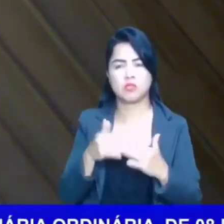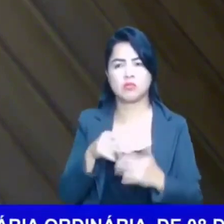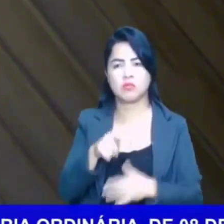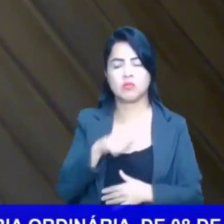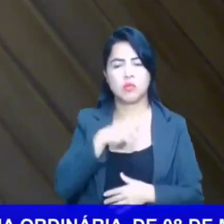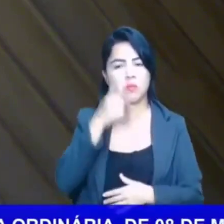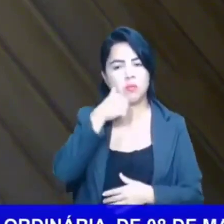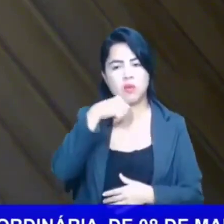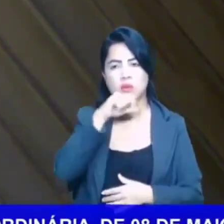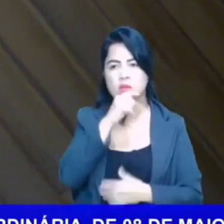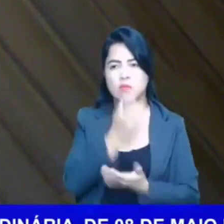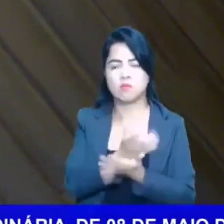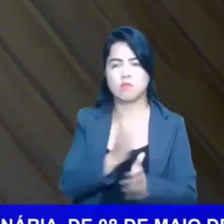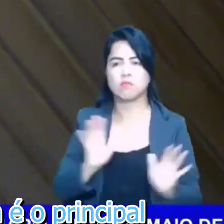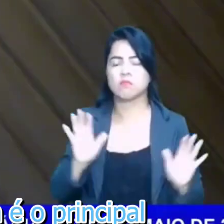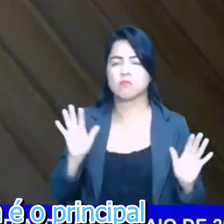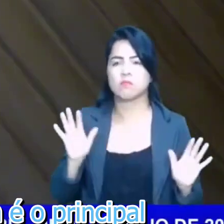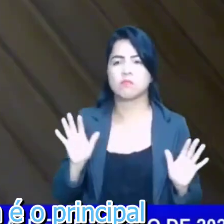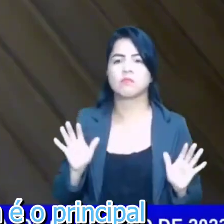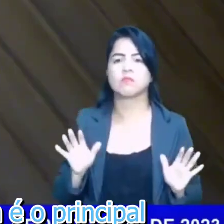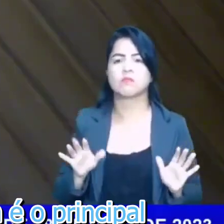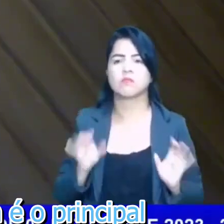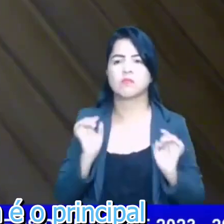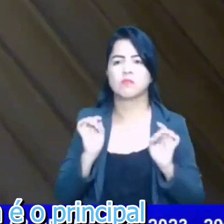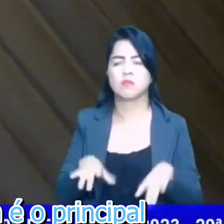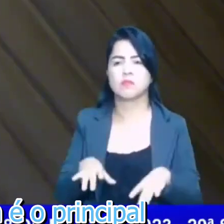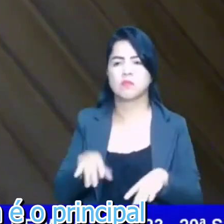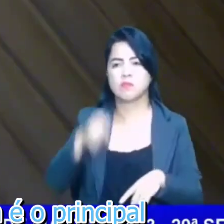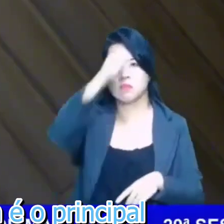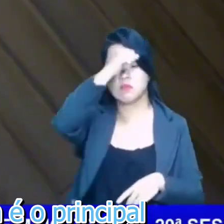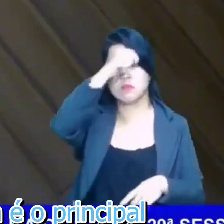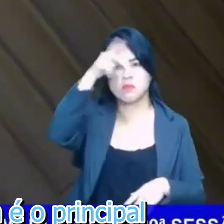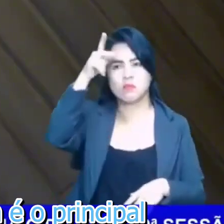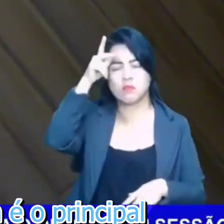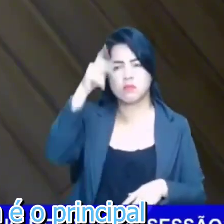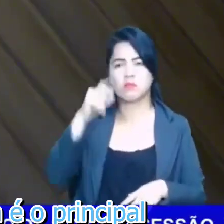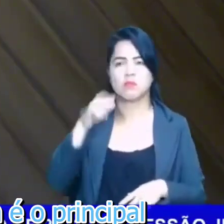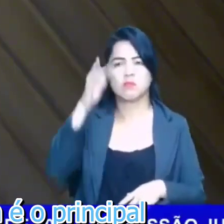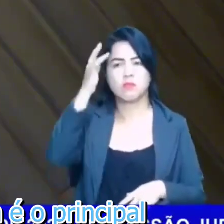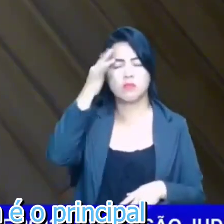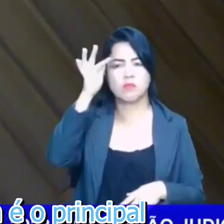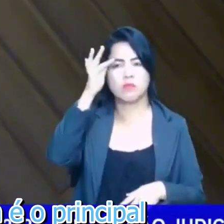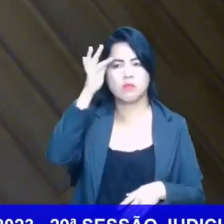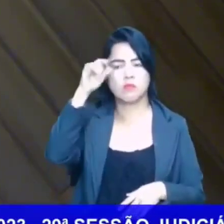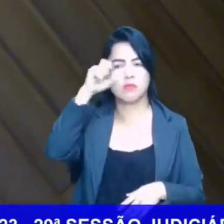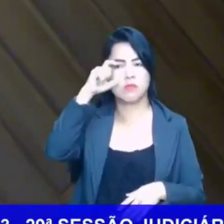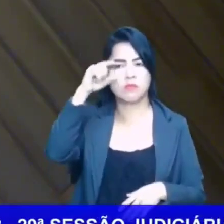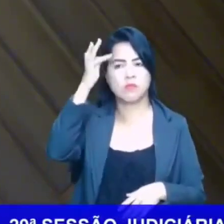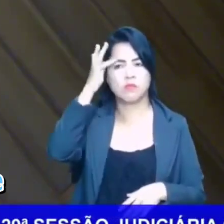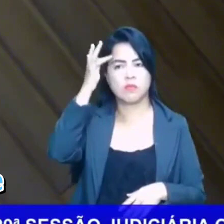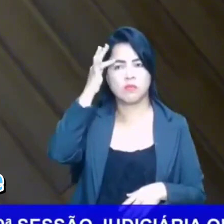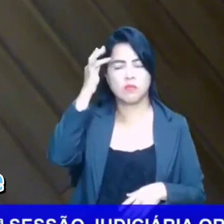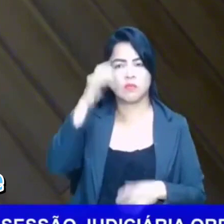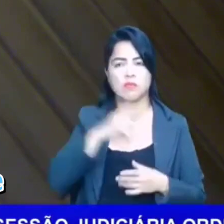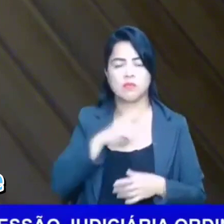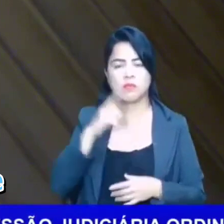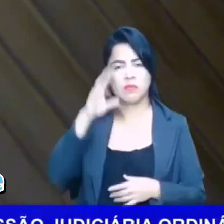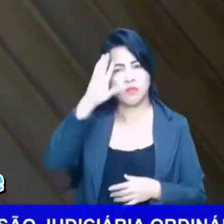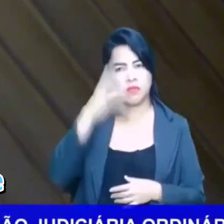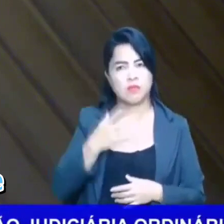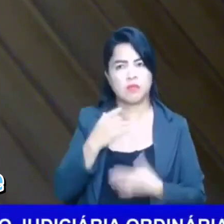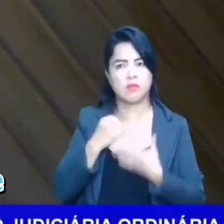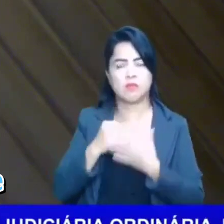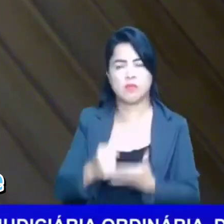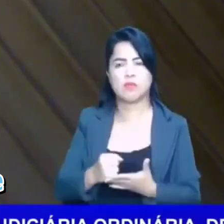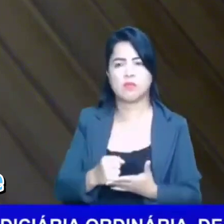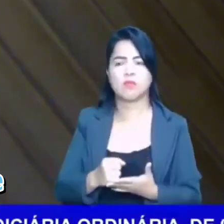mãe. A Prefeitura Municipal de Macapá, cujo prefeito é Antônio Furlan, é o principal apoiador da